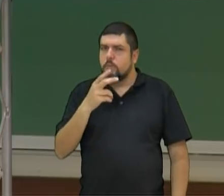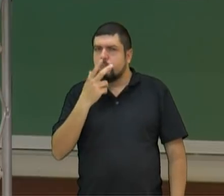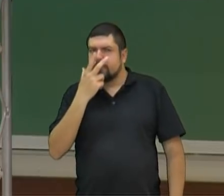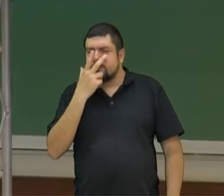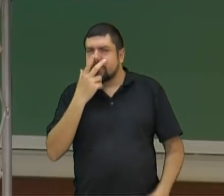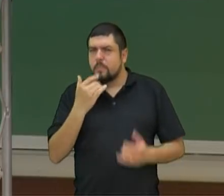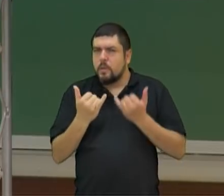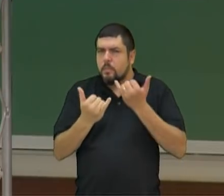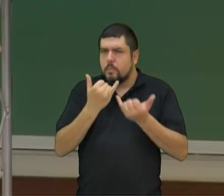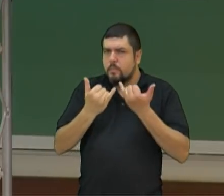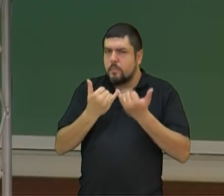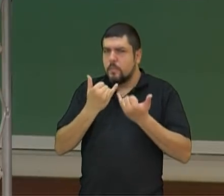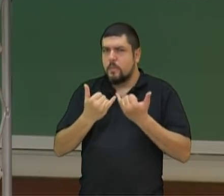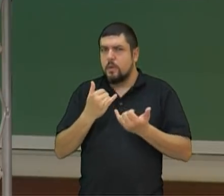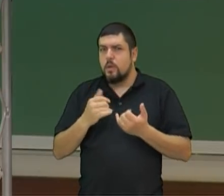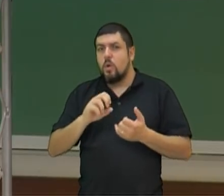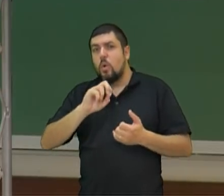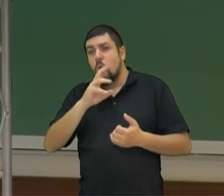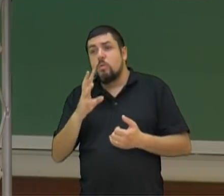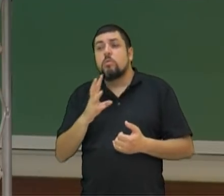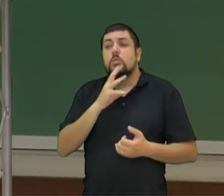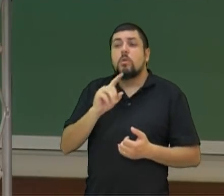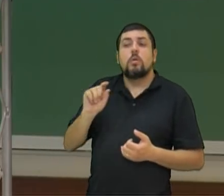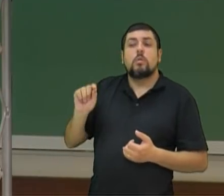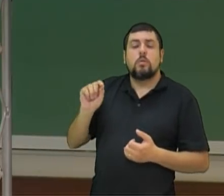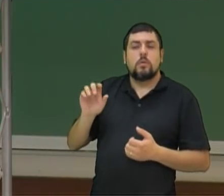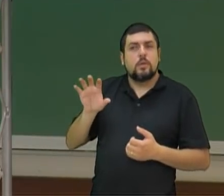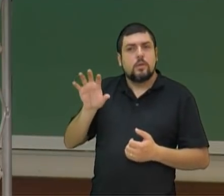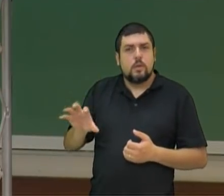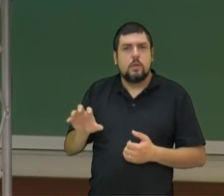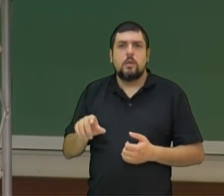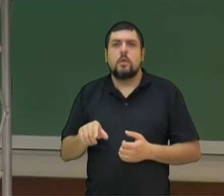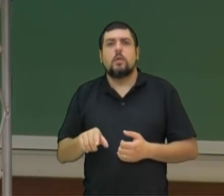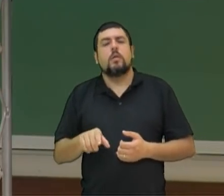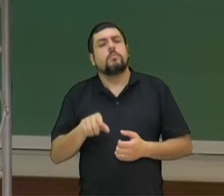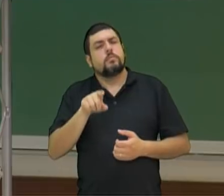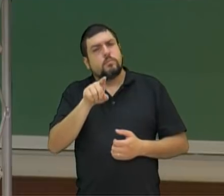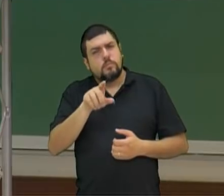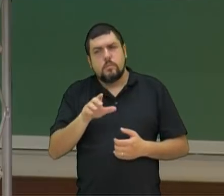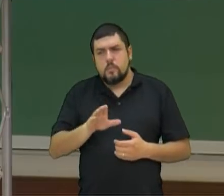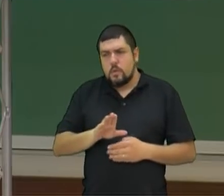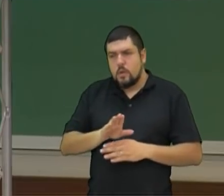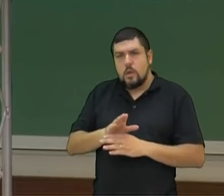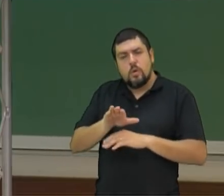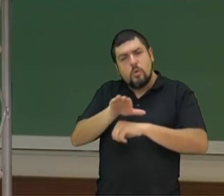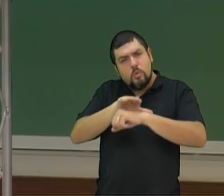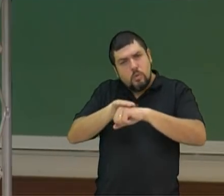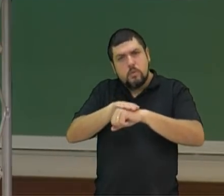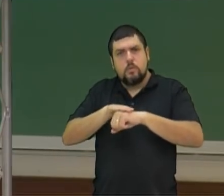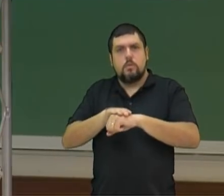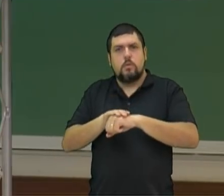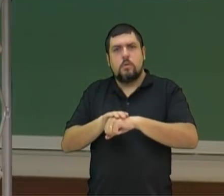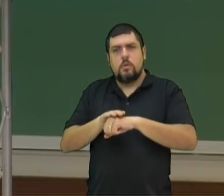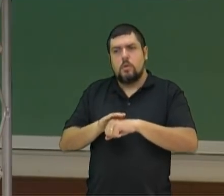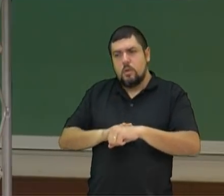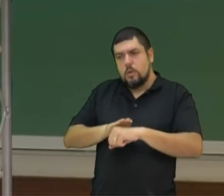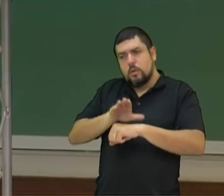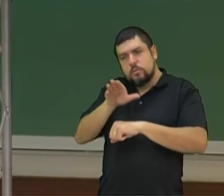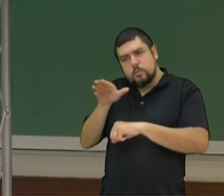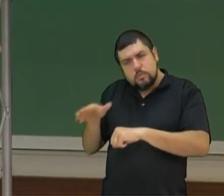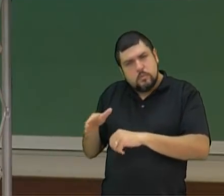ou conhece alguém que está assim, alerte, converse para que essa situação se